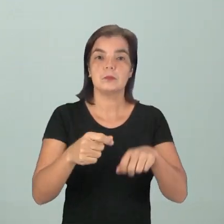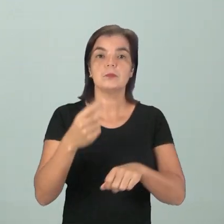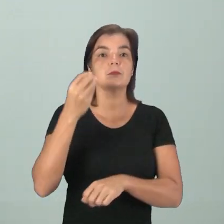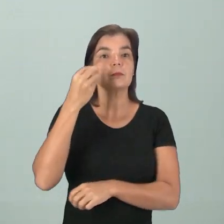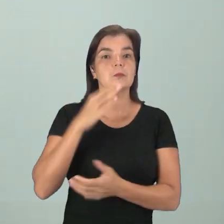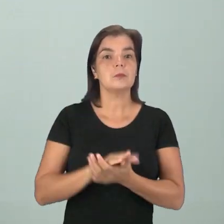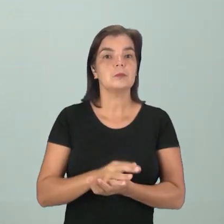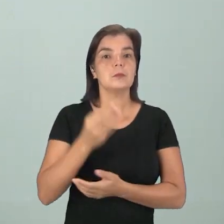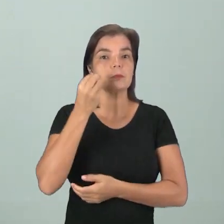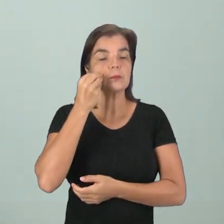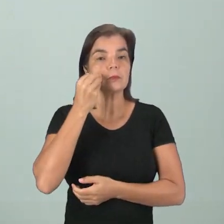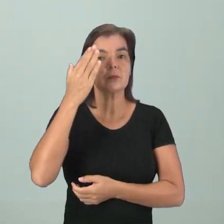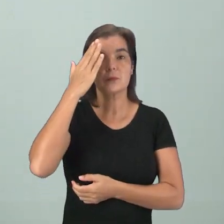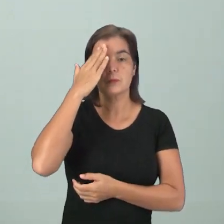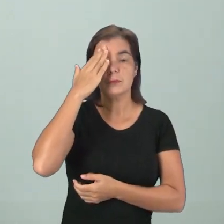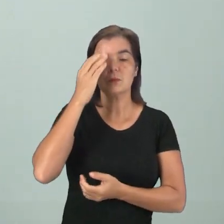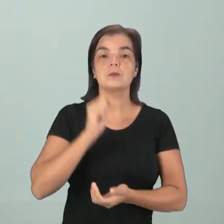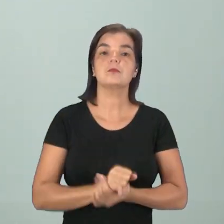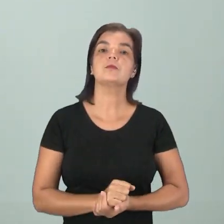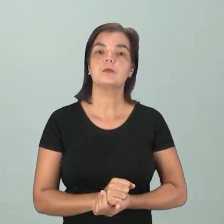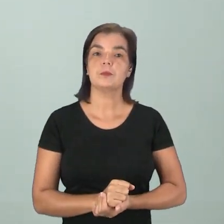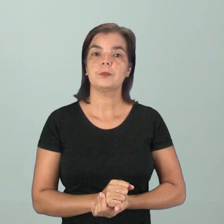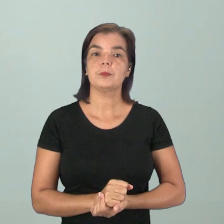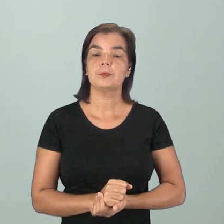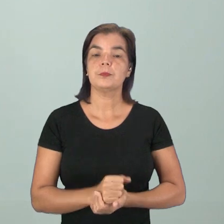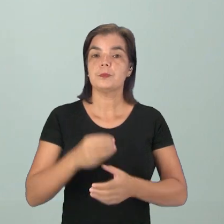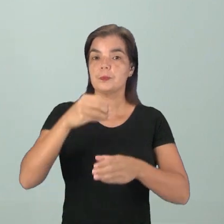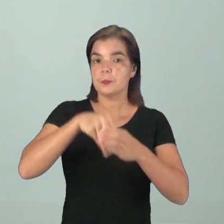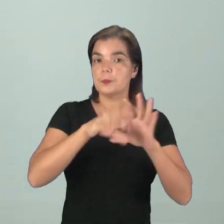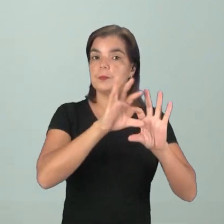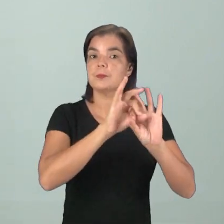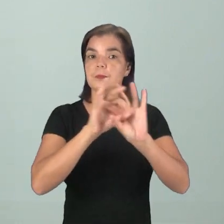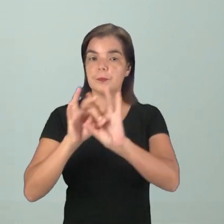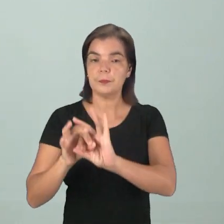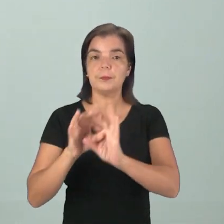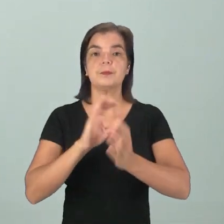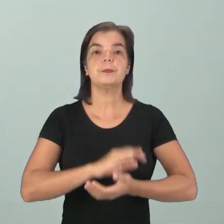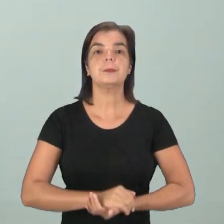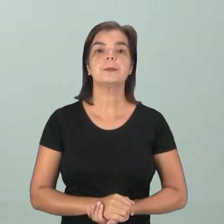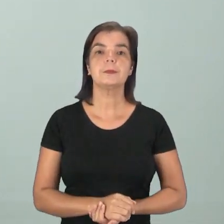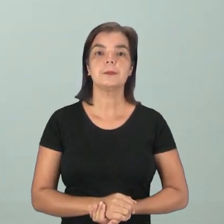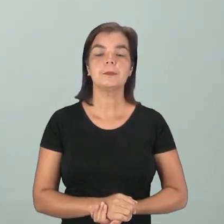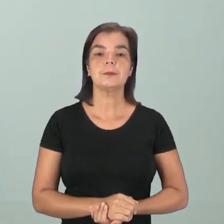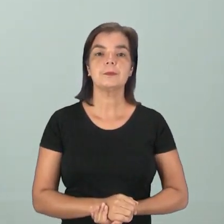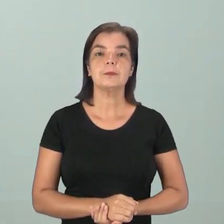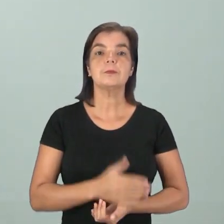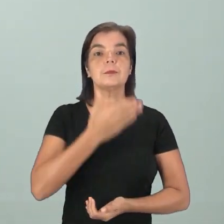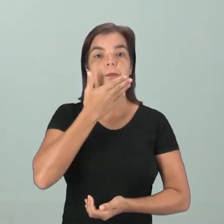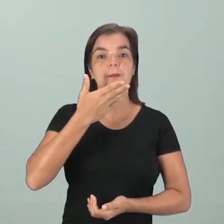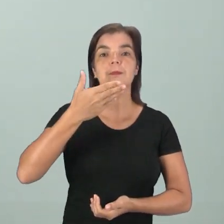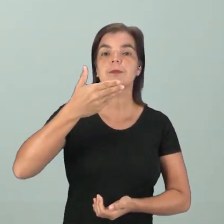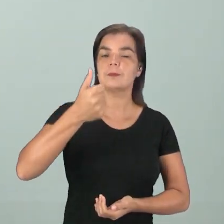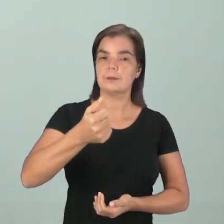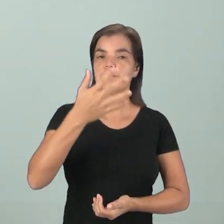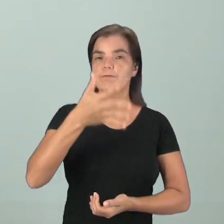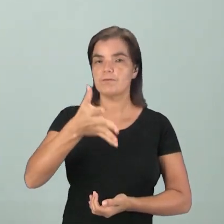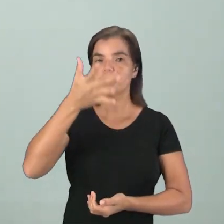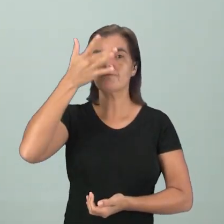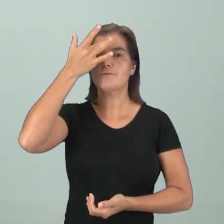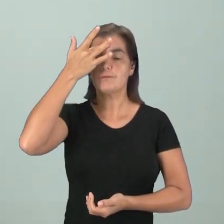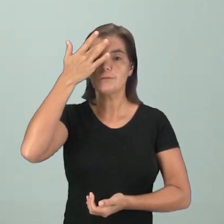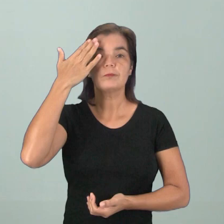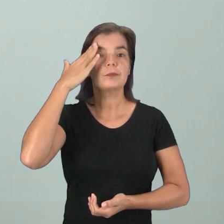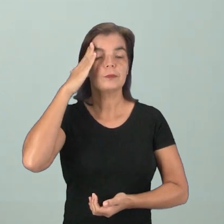poder tentar entender dentro desse fator histórico, certo? Então, para a gente melhor fixar,